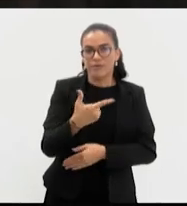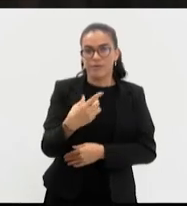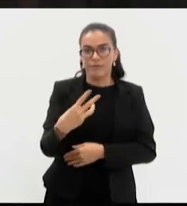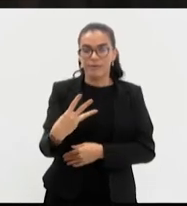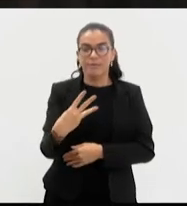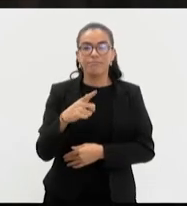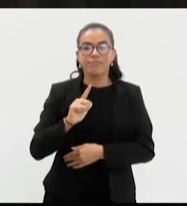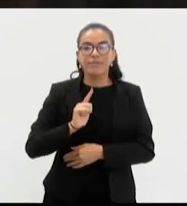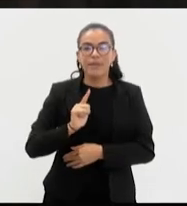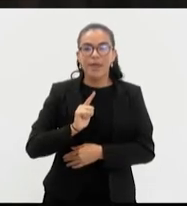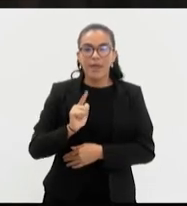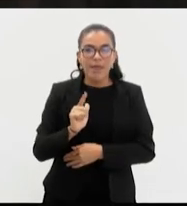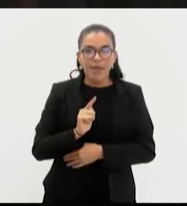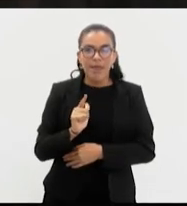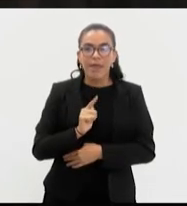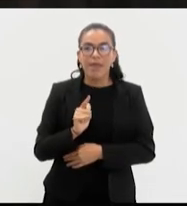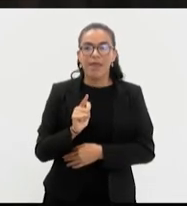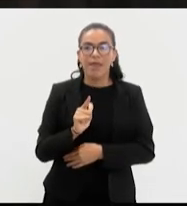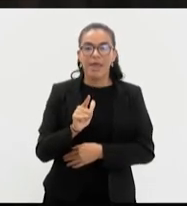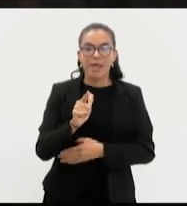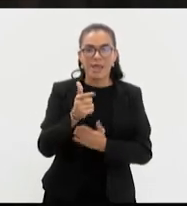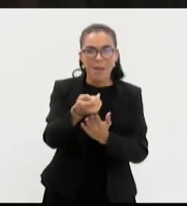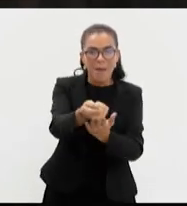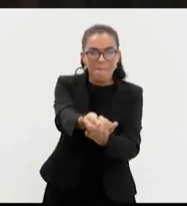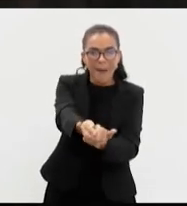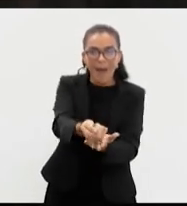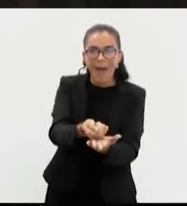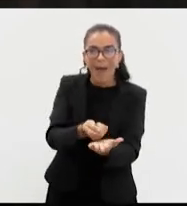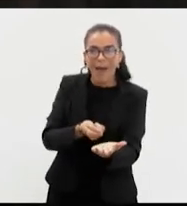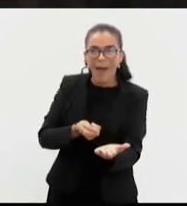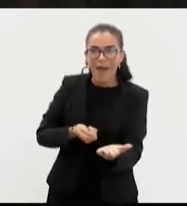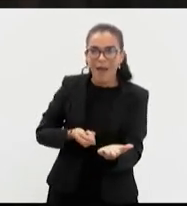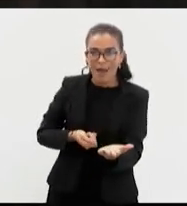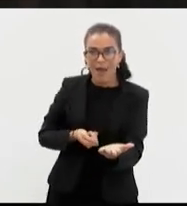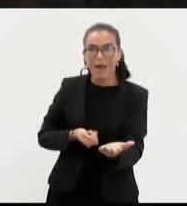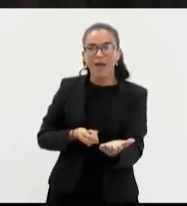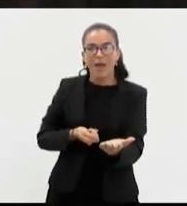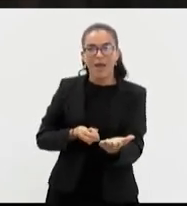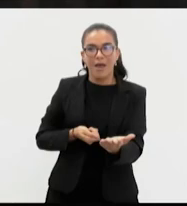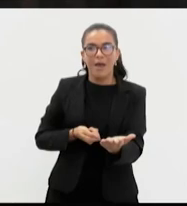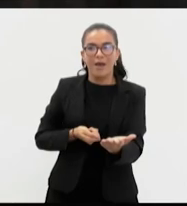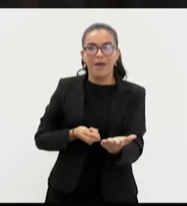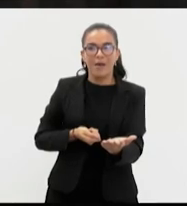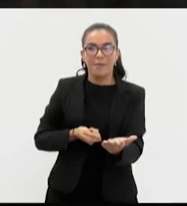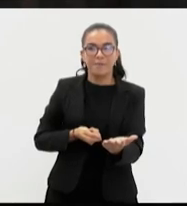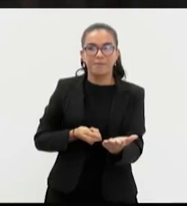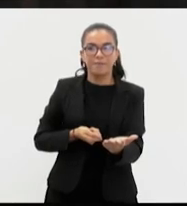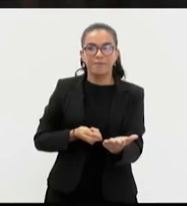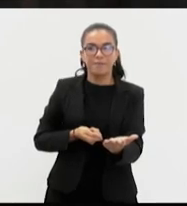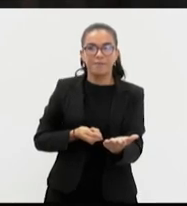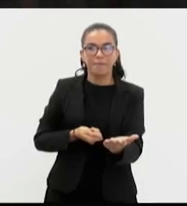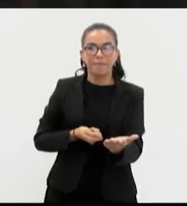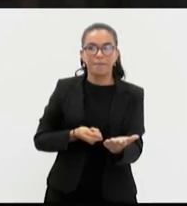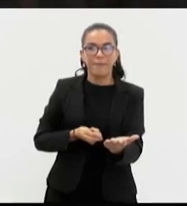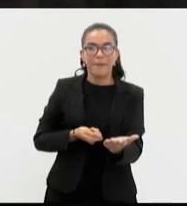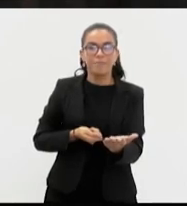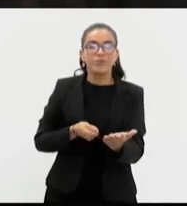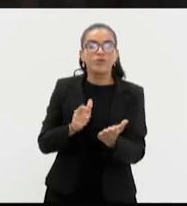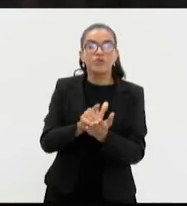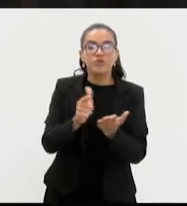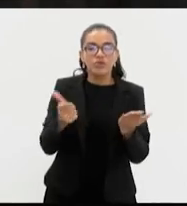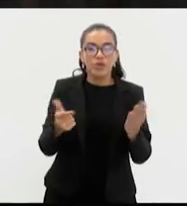tem uma matéria de página inteira página inteira do Jornal